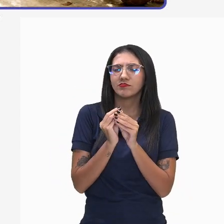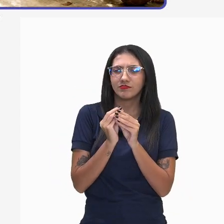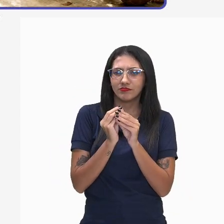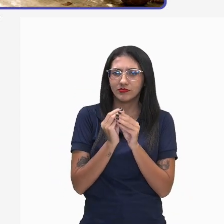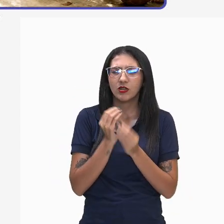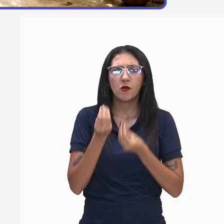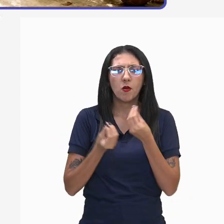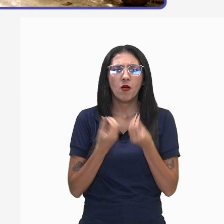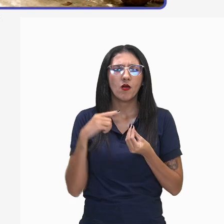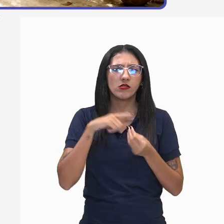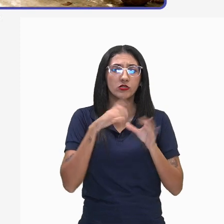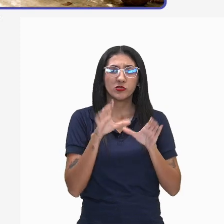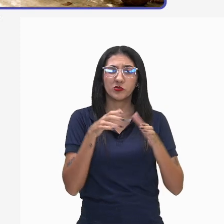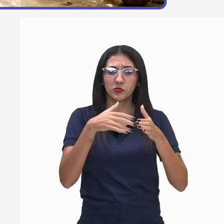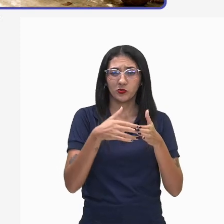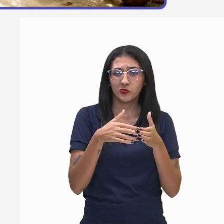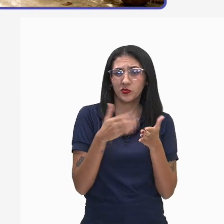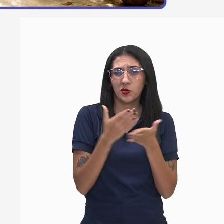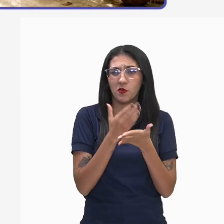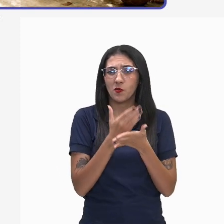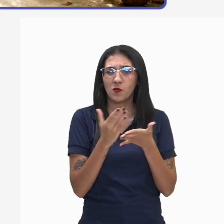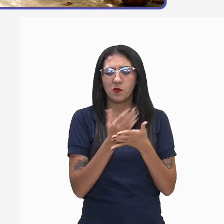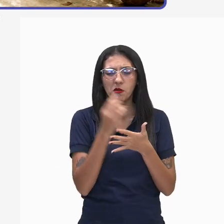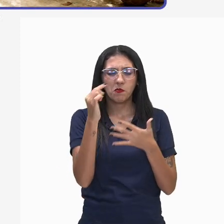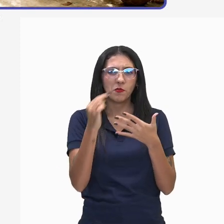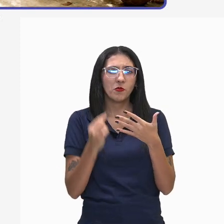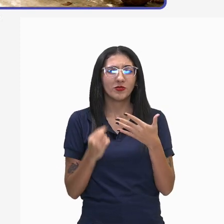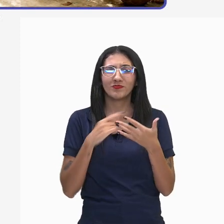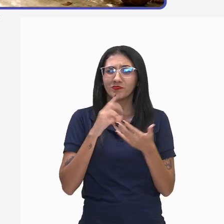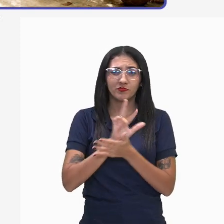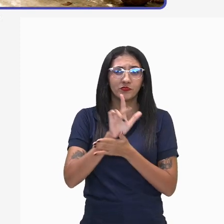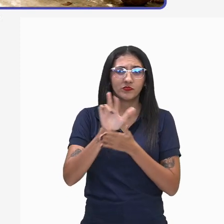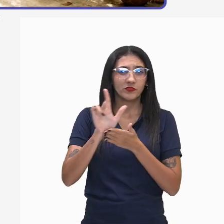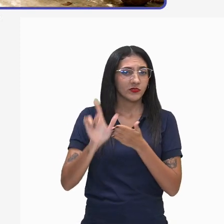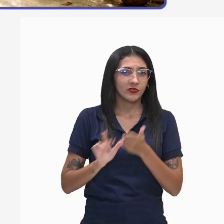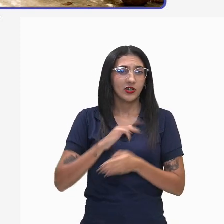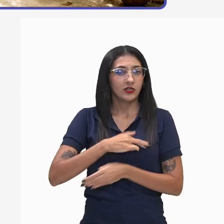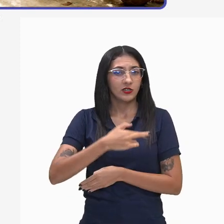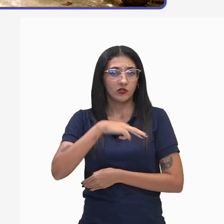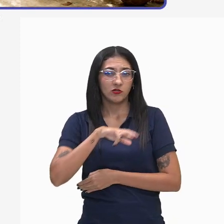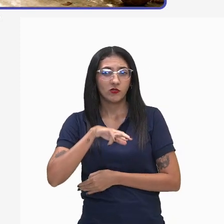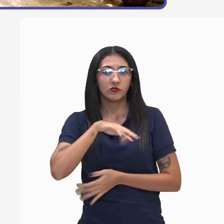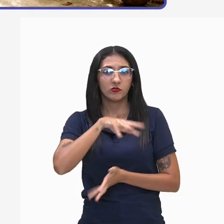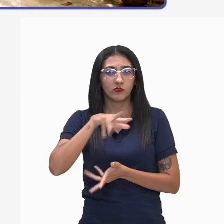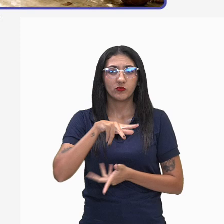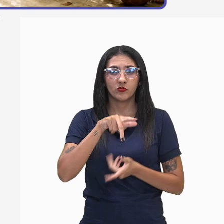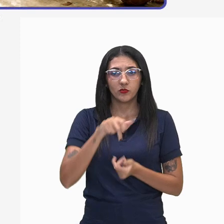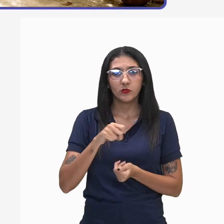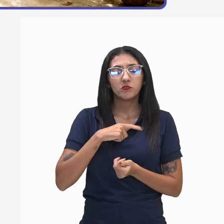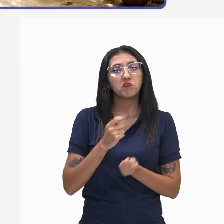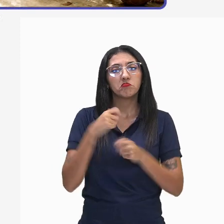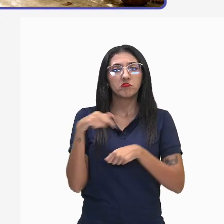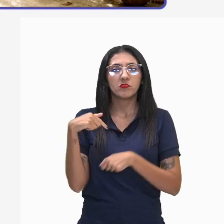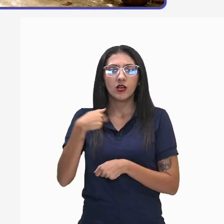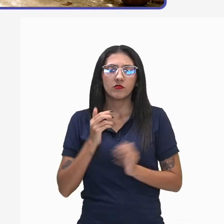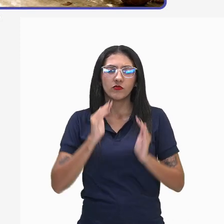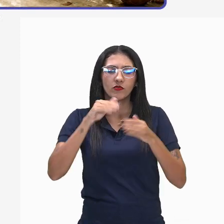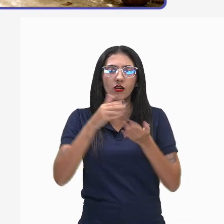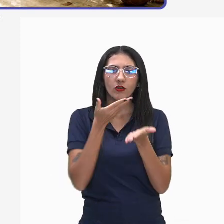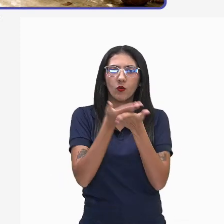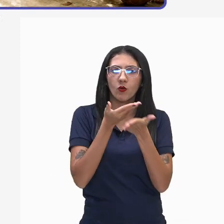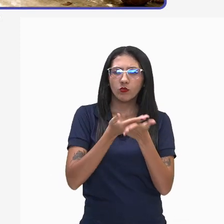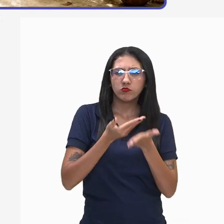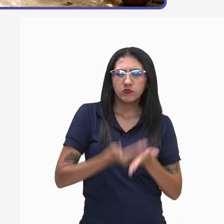esse grupo de religiões. Nós temos milhares de religiões no mundo. Para que nós possamos estudá-las com